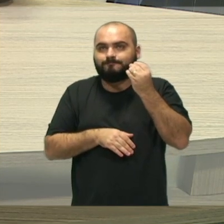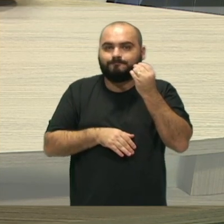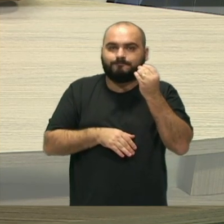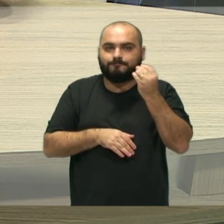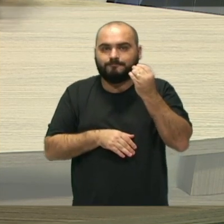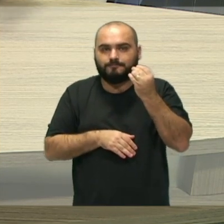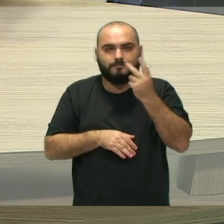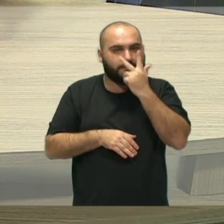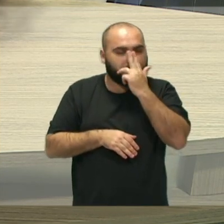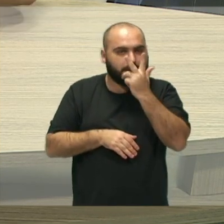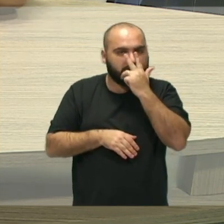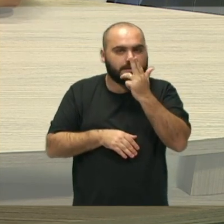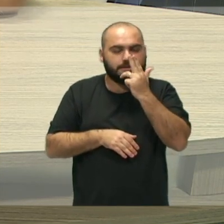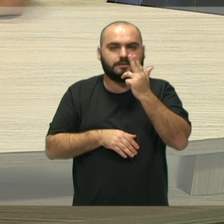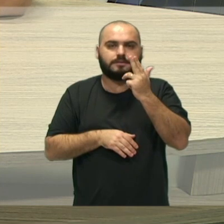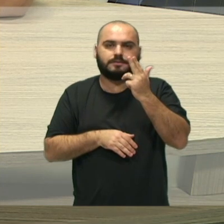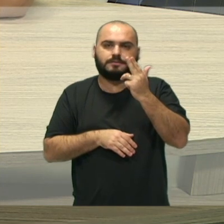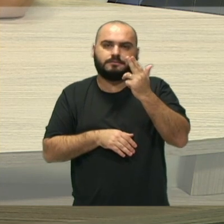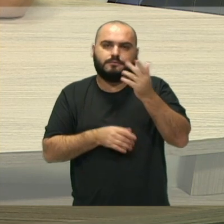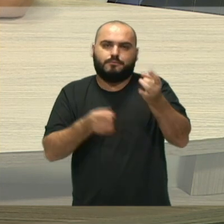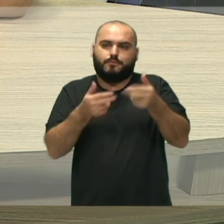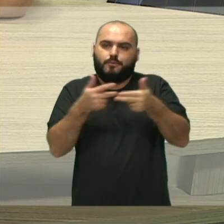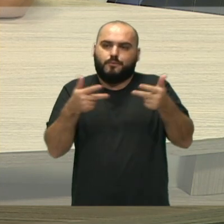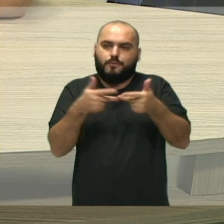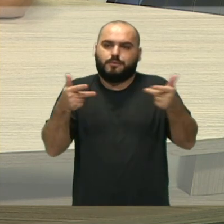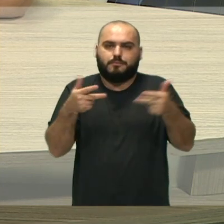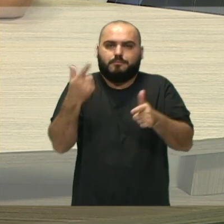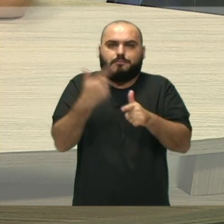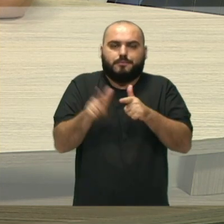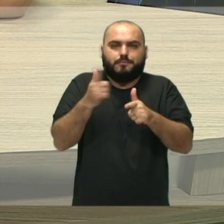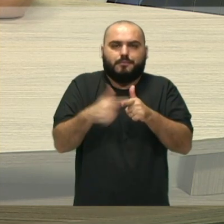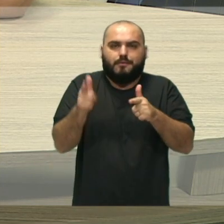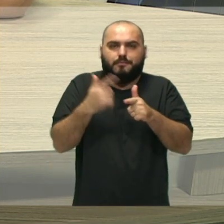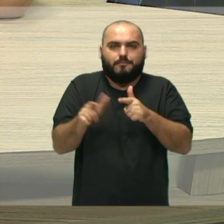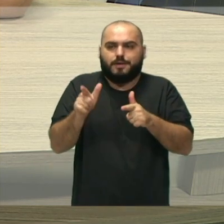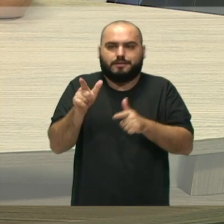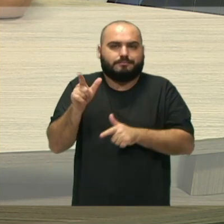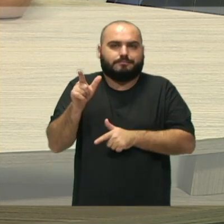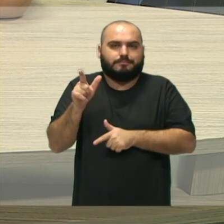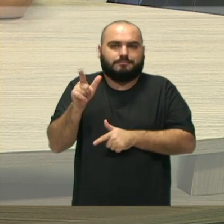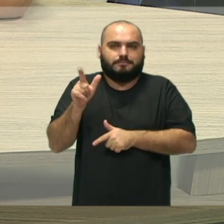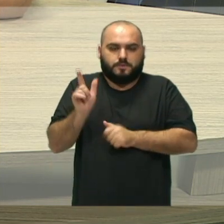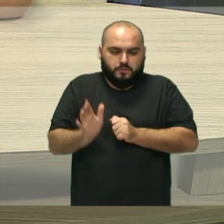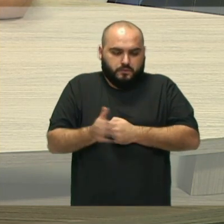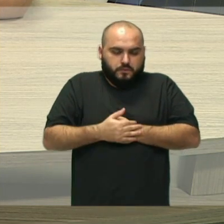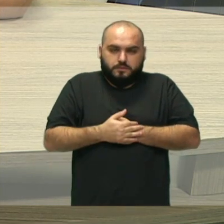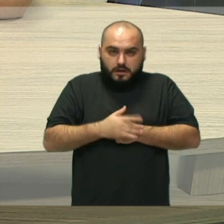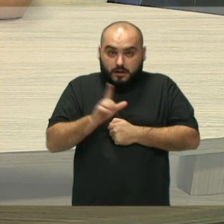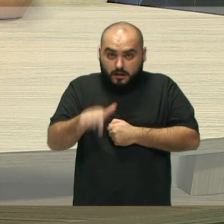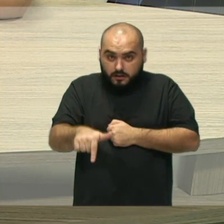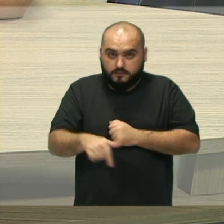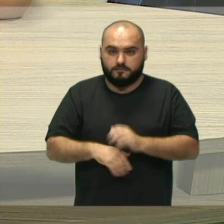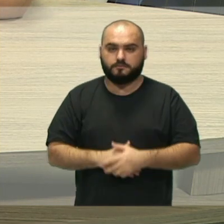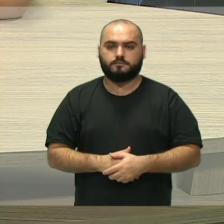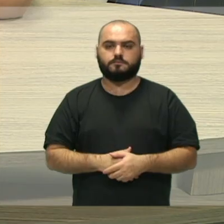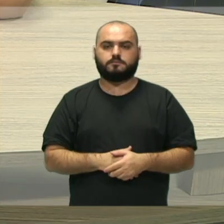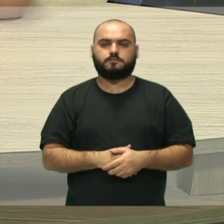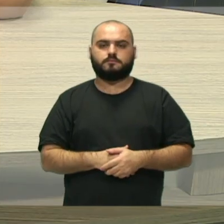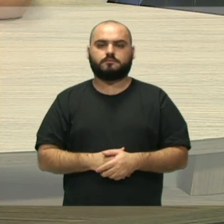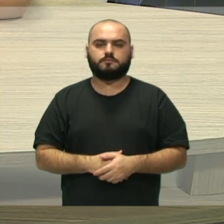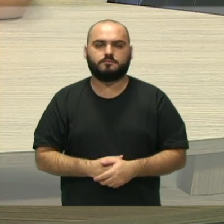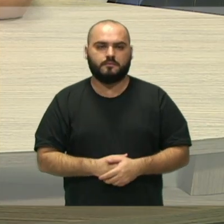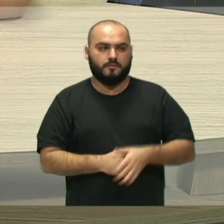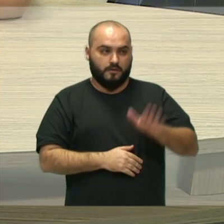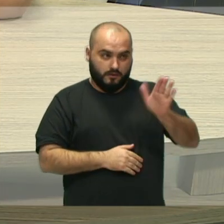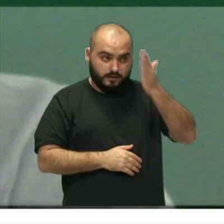uma fachada, um cimento em cima de um problema que só vai estar ali sem ser curado. E que a gente sabe que